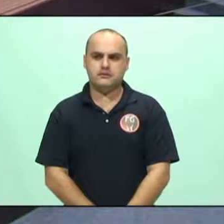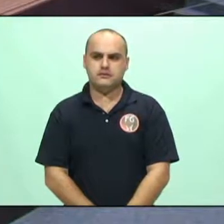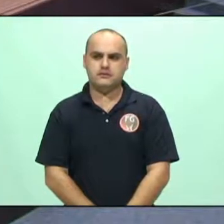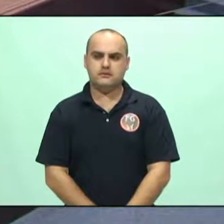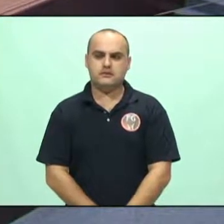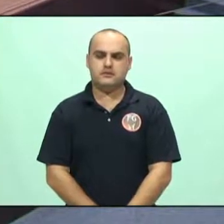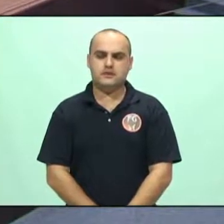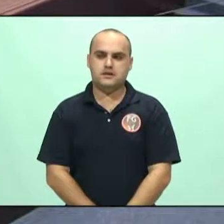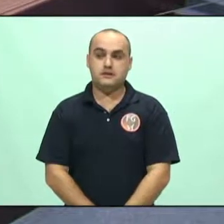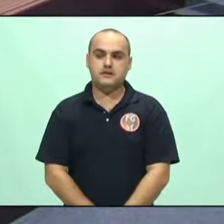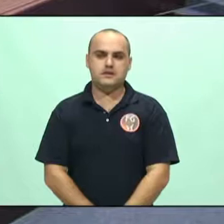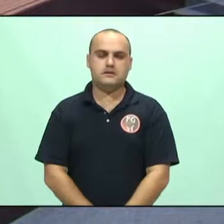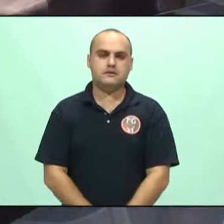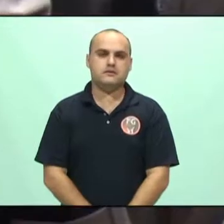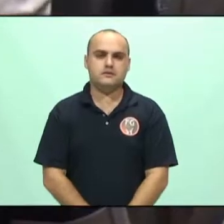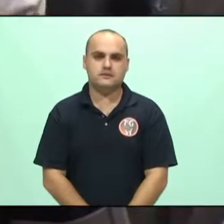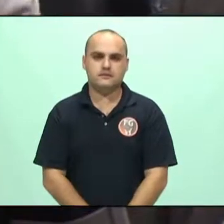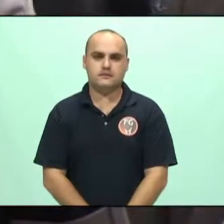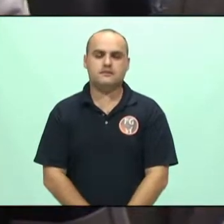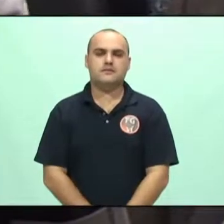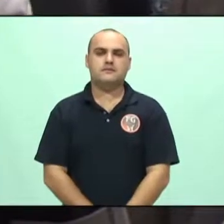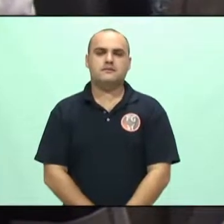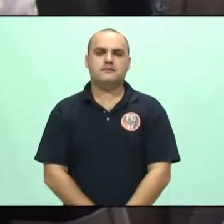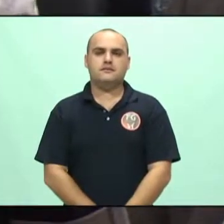o requerimento vereador